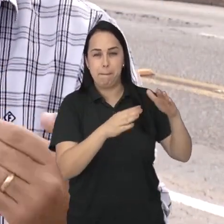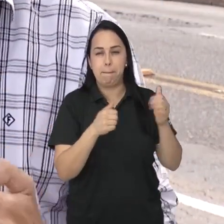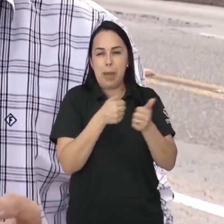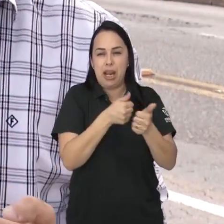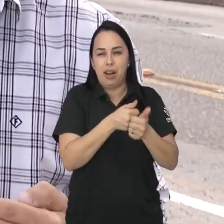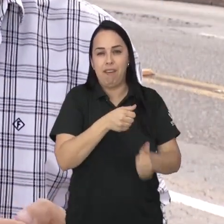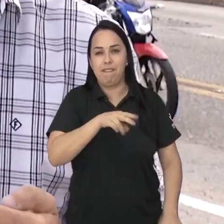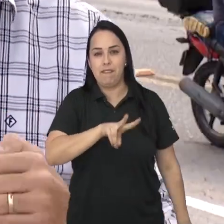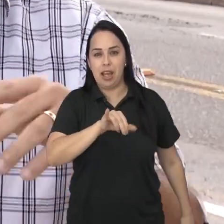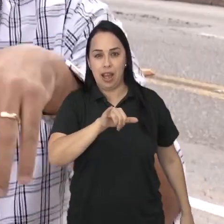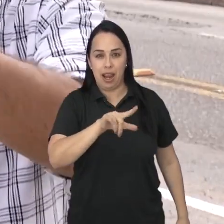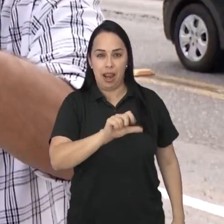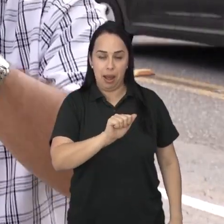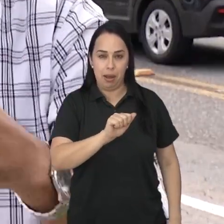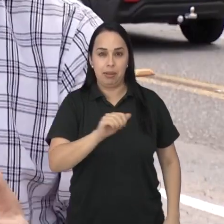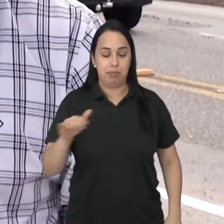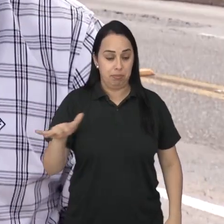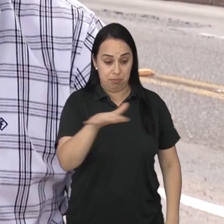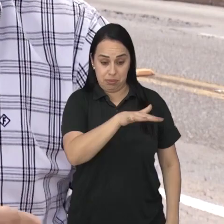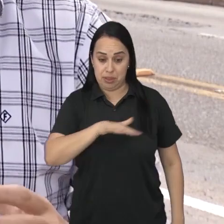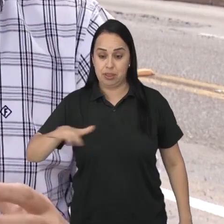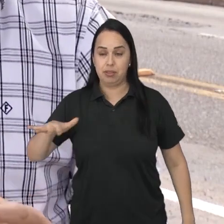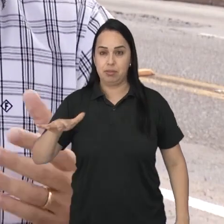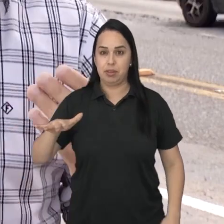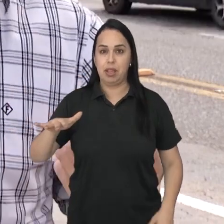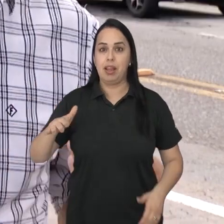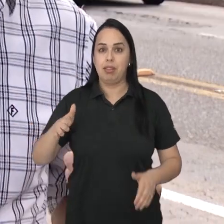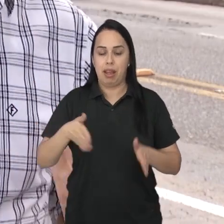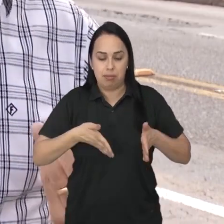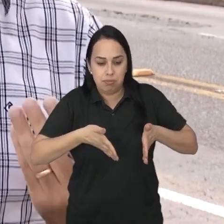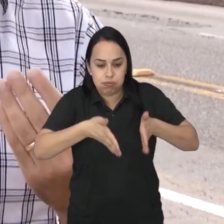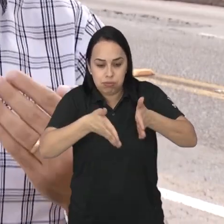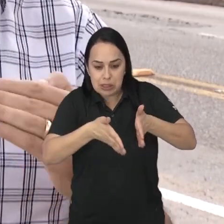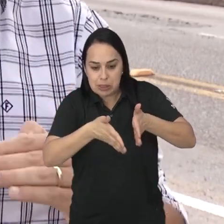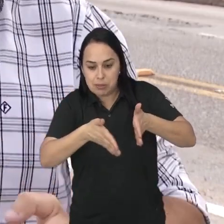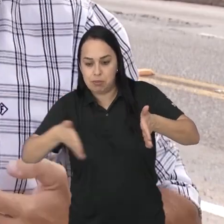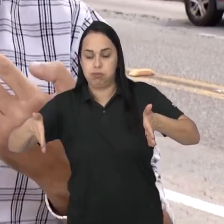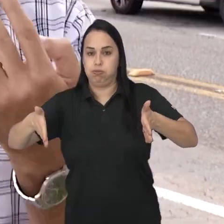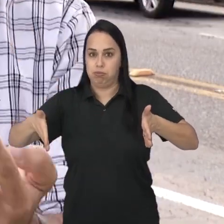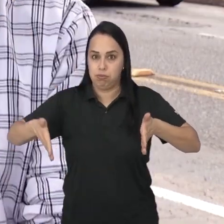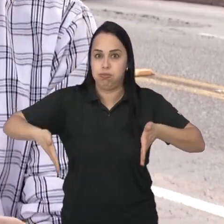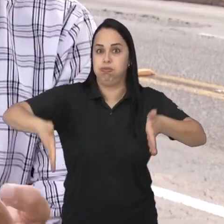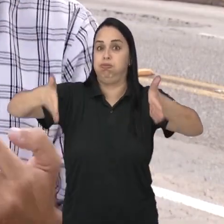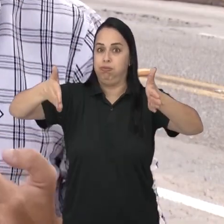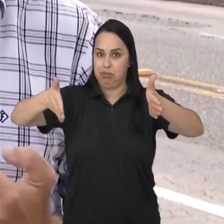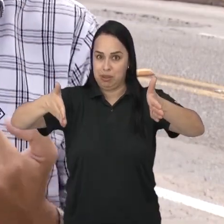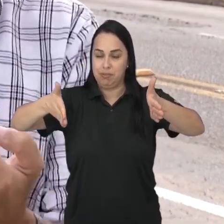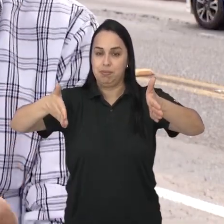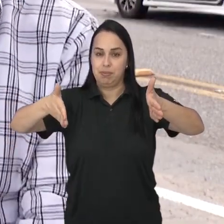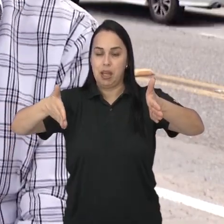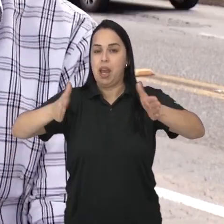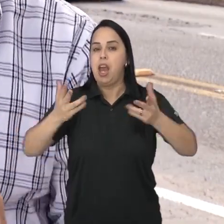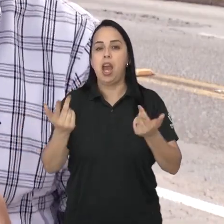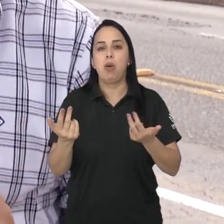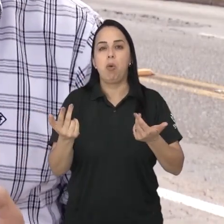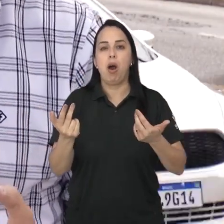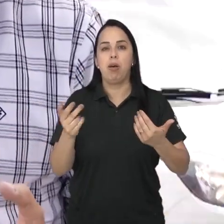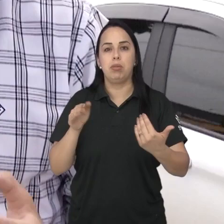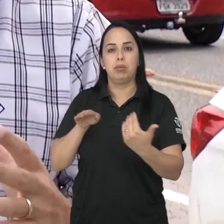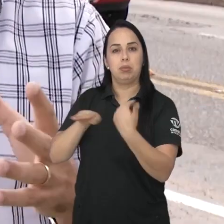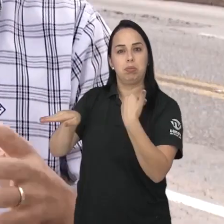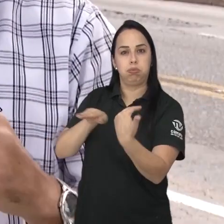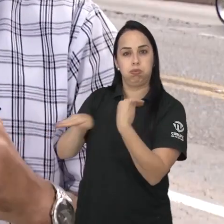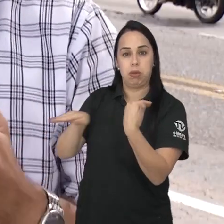torres de energia, próximo à Vila Betânia, enfim. Todo esse trecho ele vai ser contemplado com mais um alargamento. Então seria a terceira faixa de